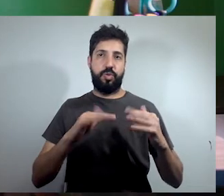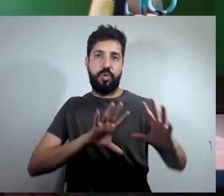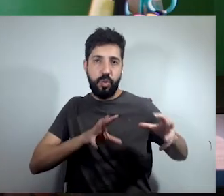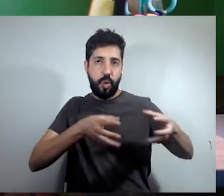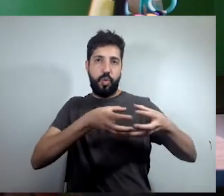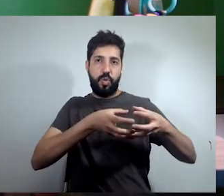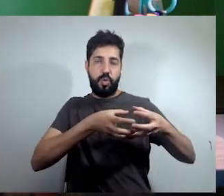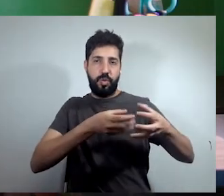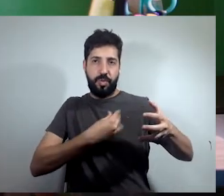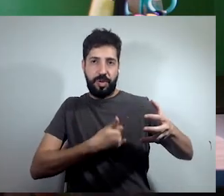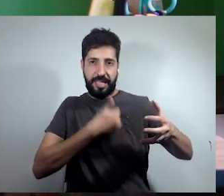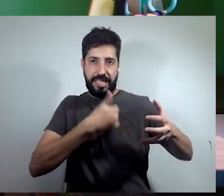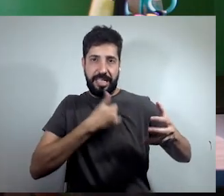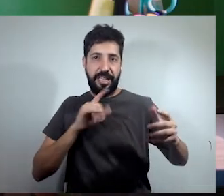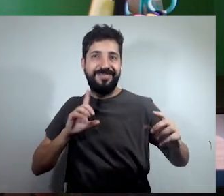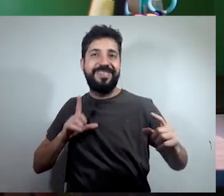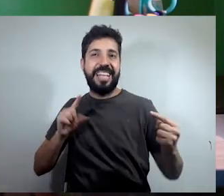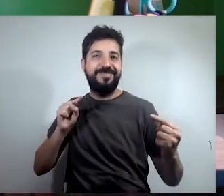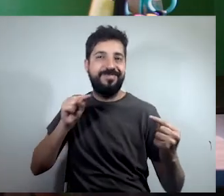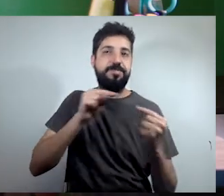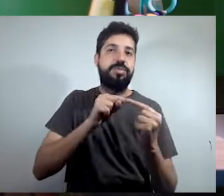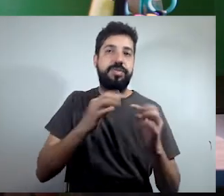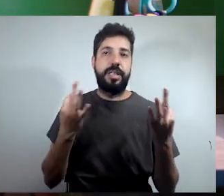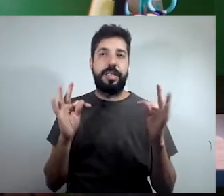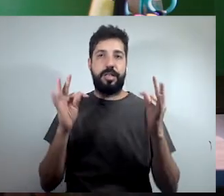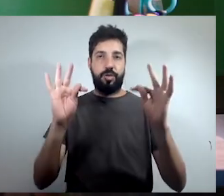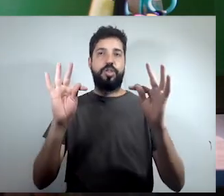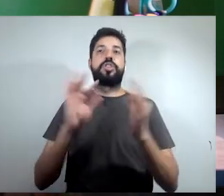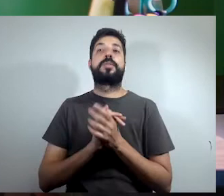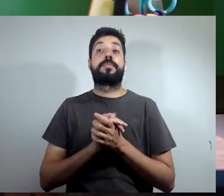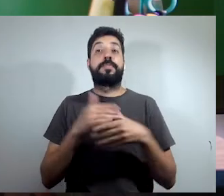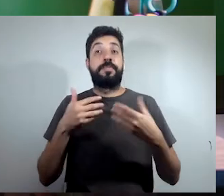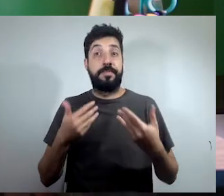geração ligada à tecnologia. Então,